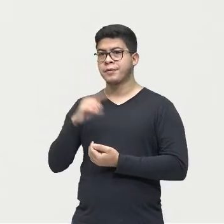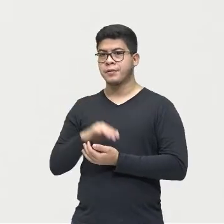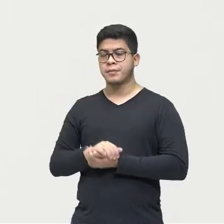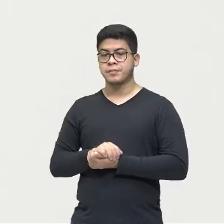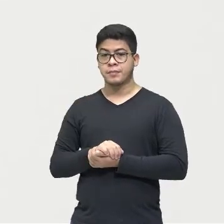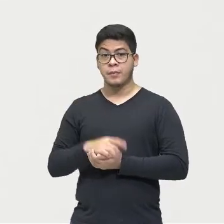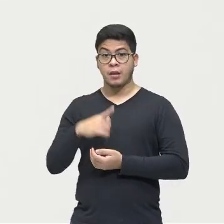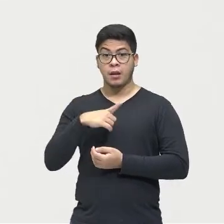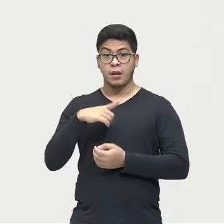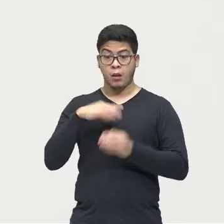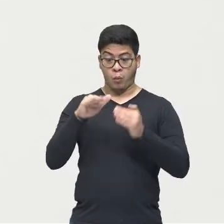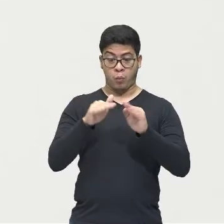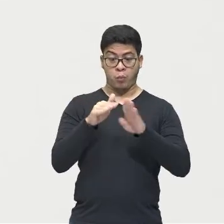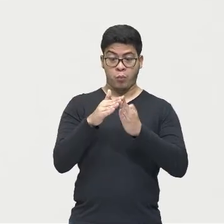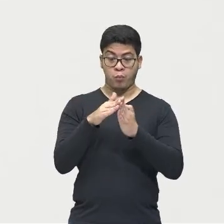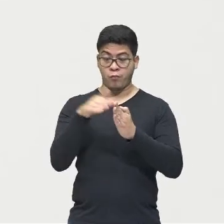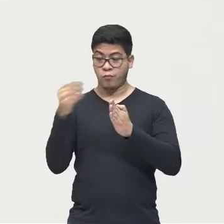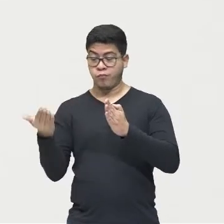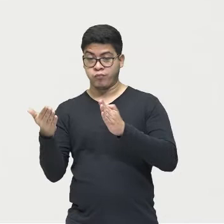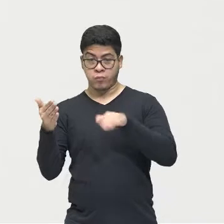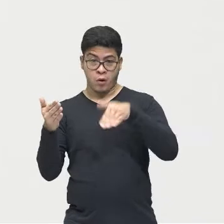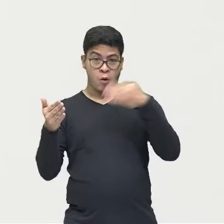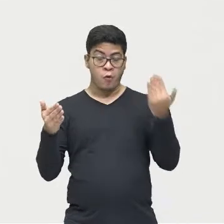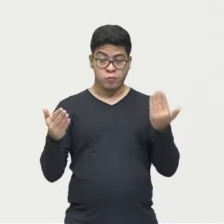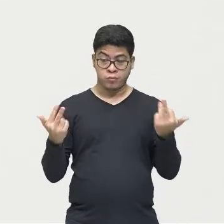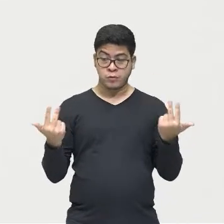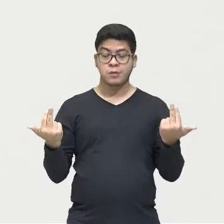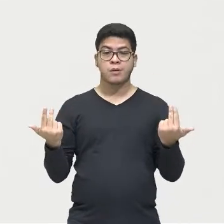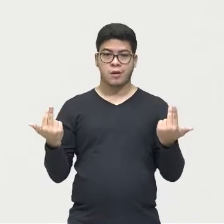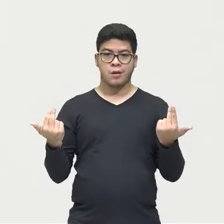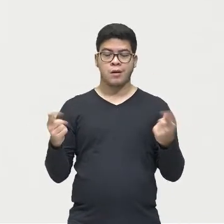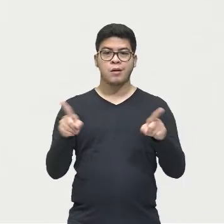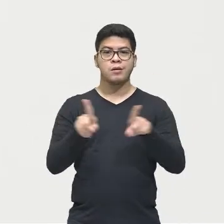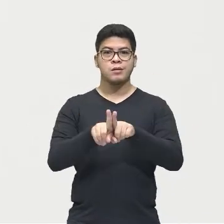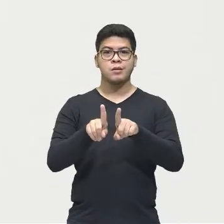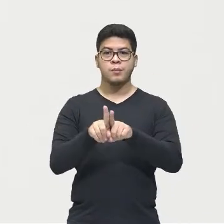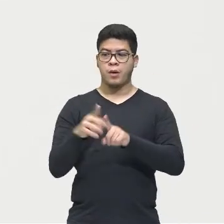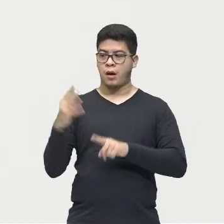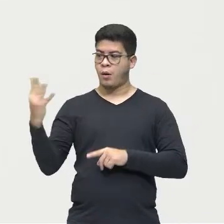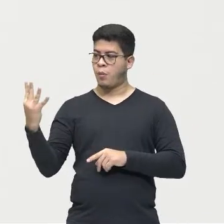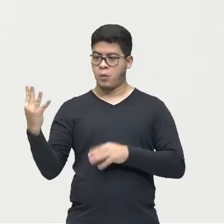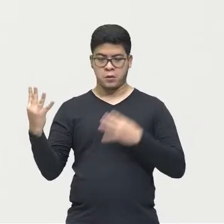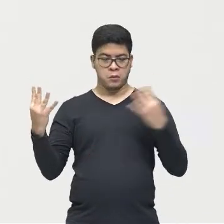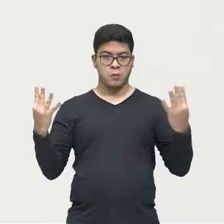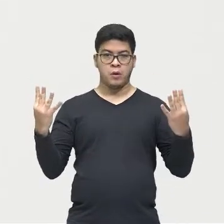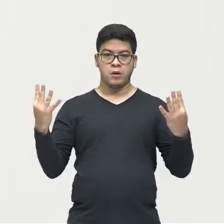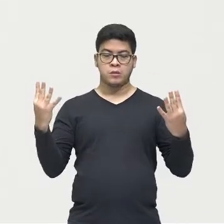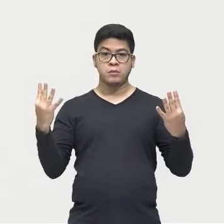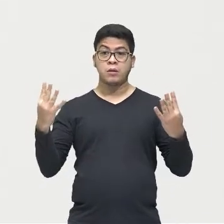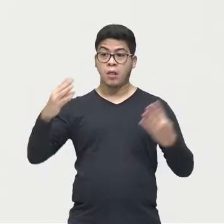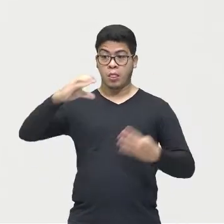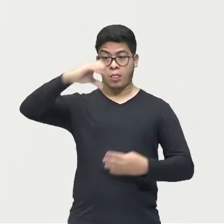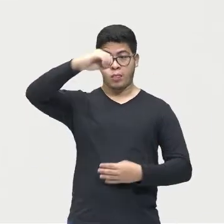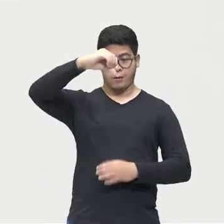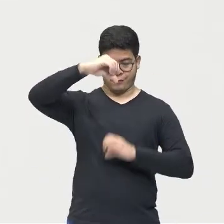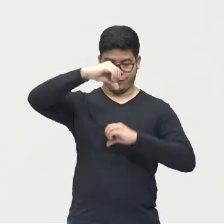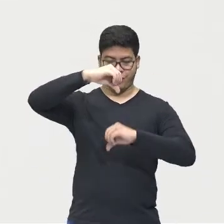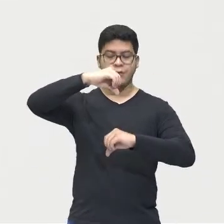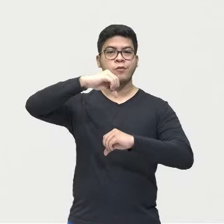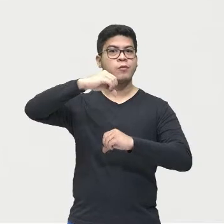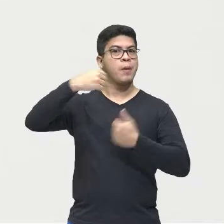opostos congruentes, nós já vimos isso daqui, né? Se aqui é 4, aqui também é 4. Se aqui for 9, aqui necessariamente também é